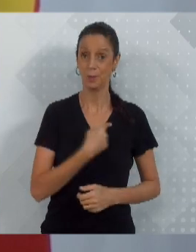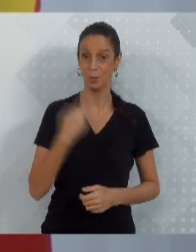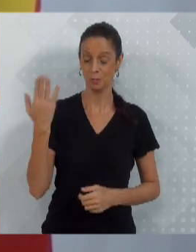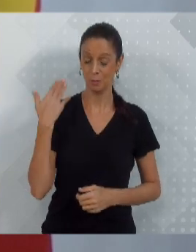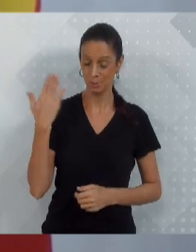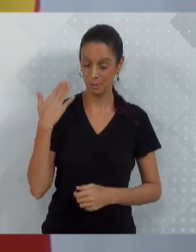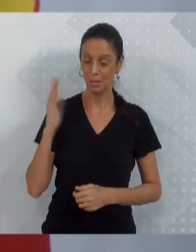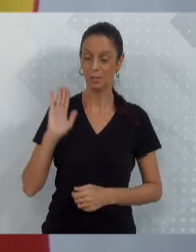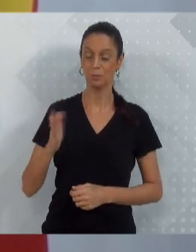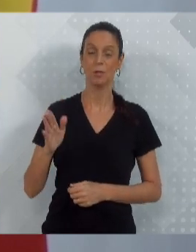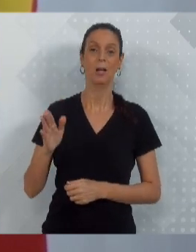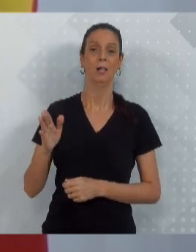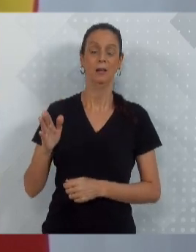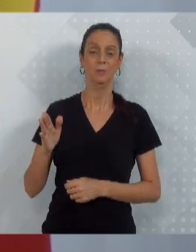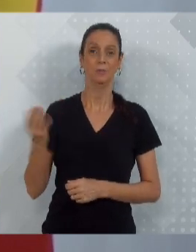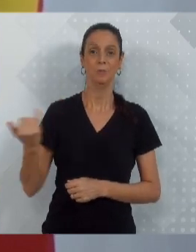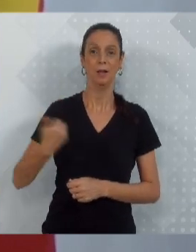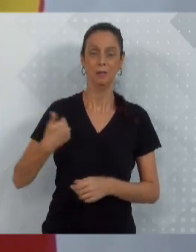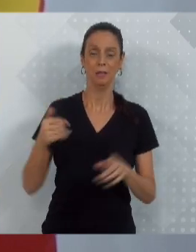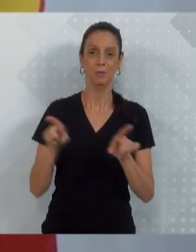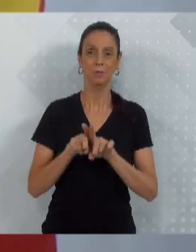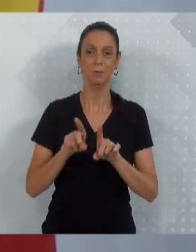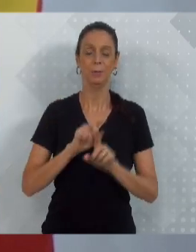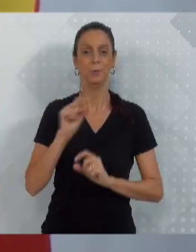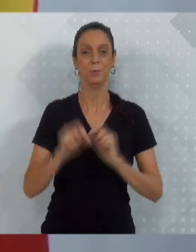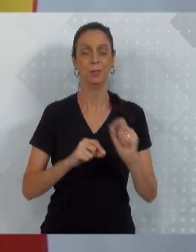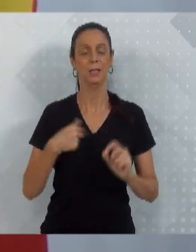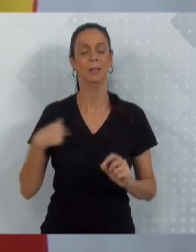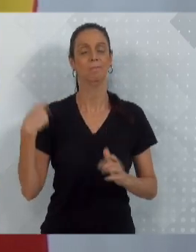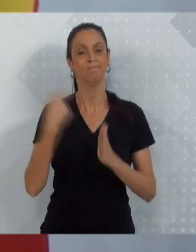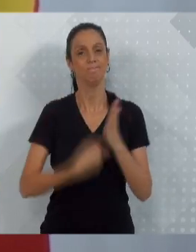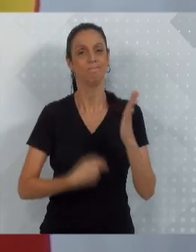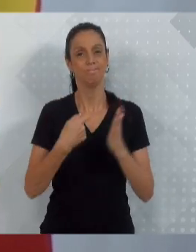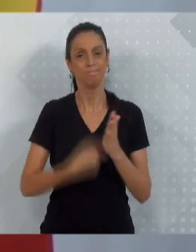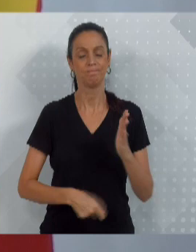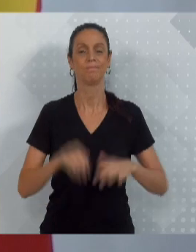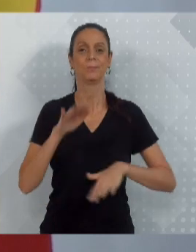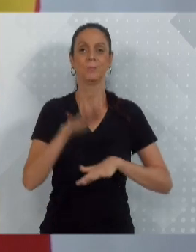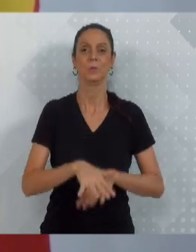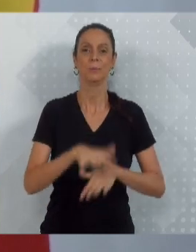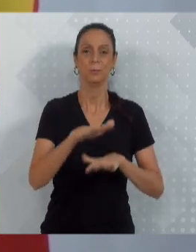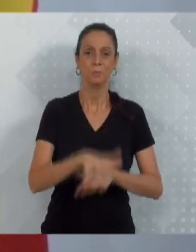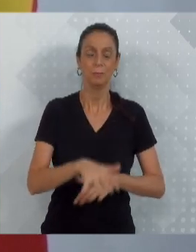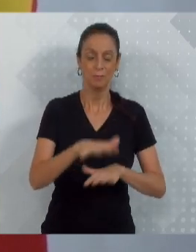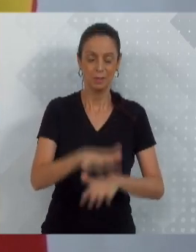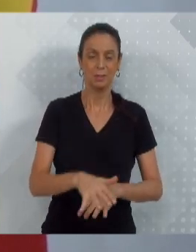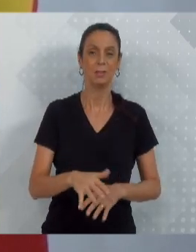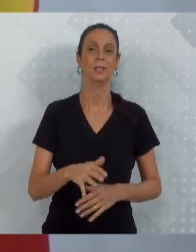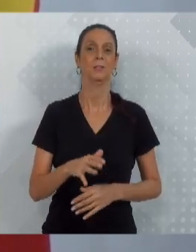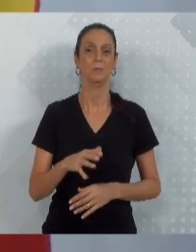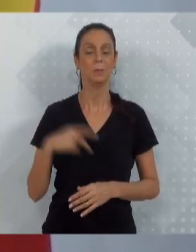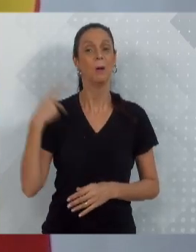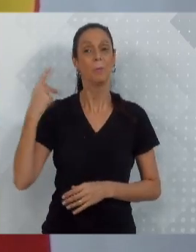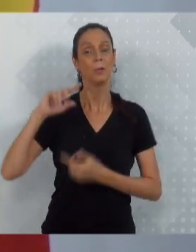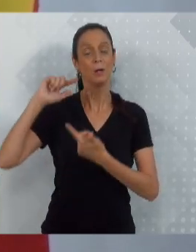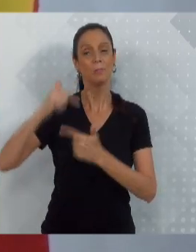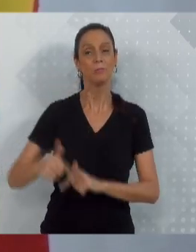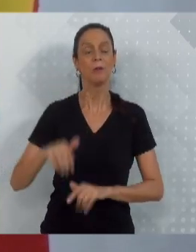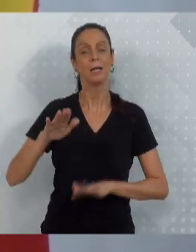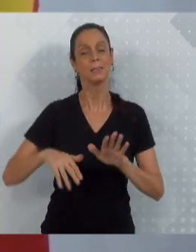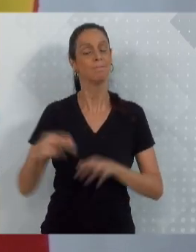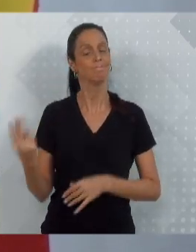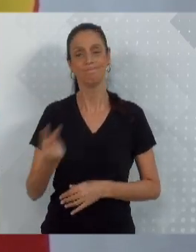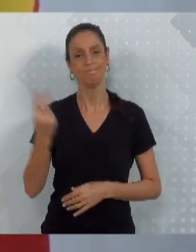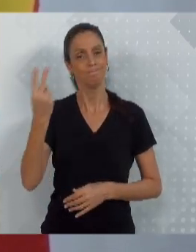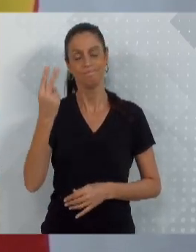uma luta muito forte aqui, por vários movimentos e vários grupos que muitas vezes dentro de uma política tradicional não são valorizados, não